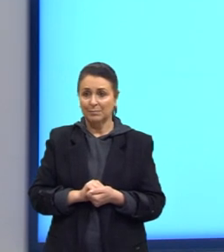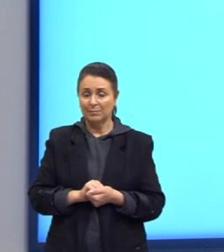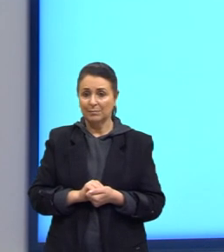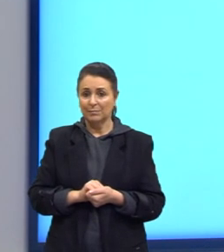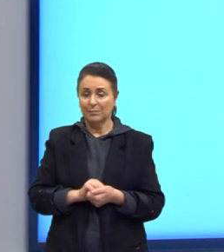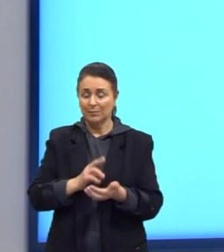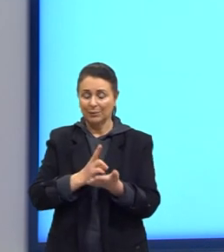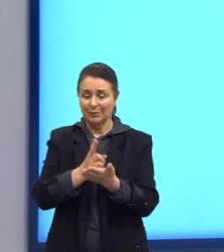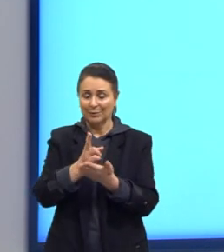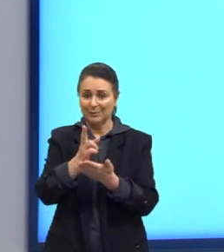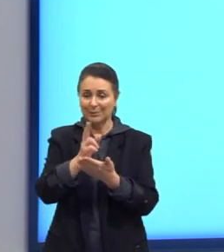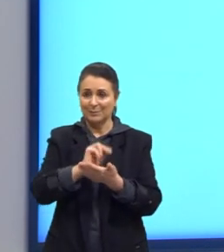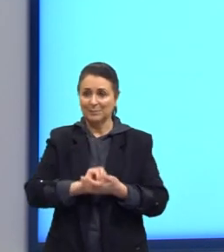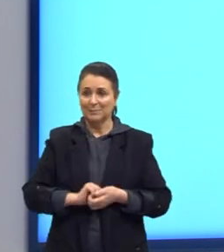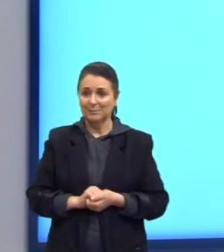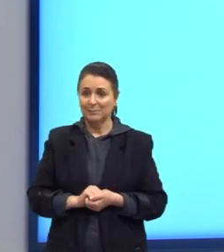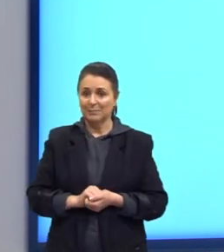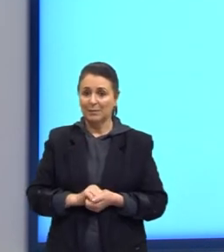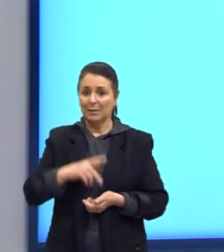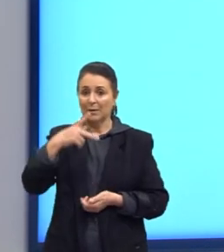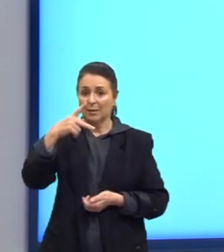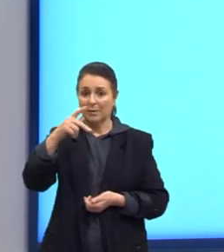seguimos pastel